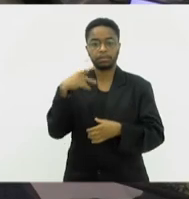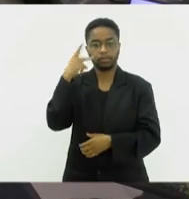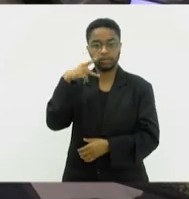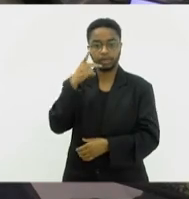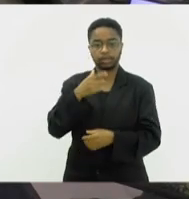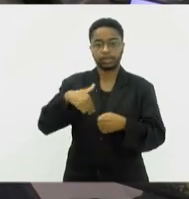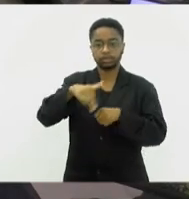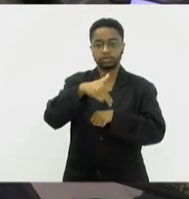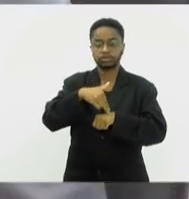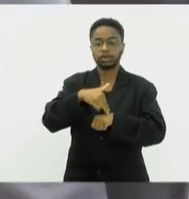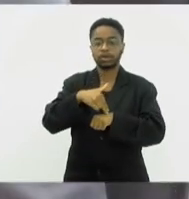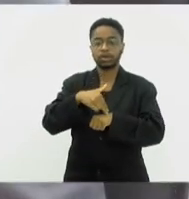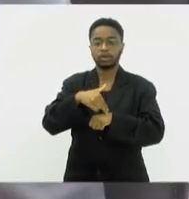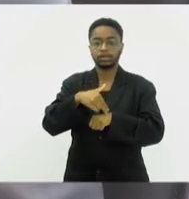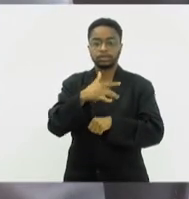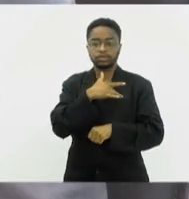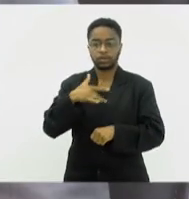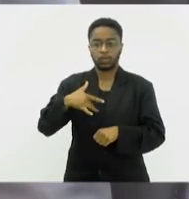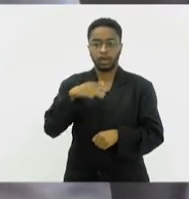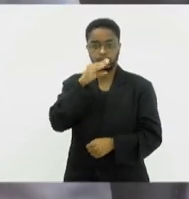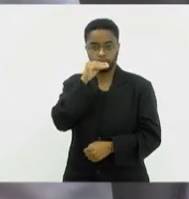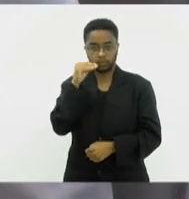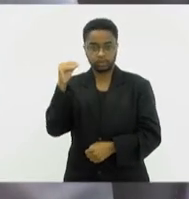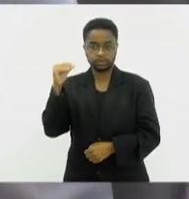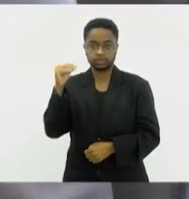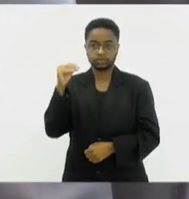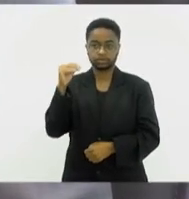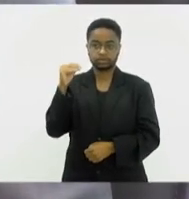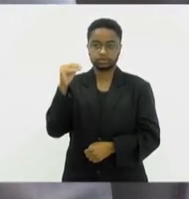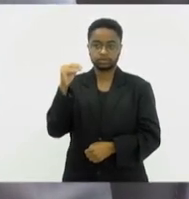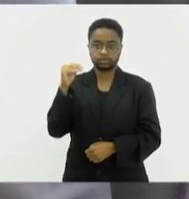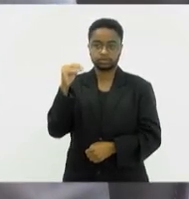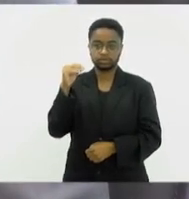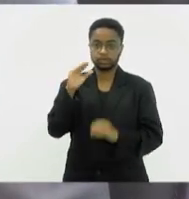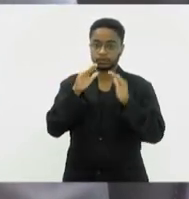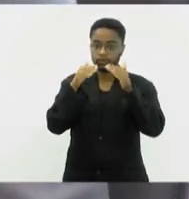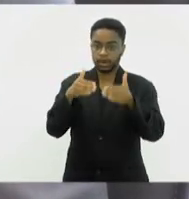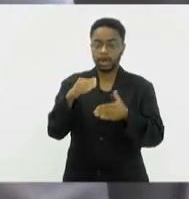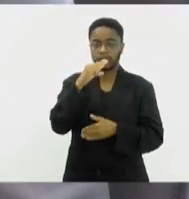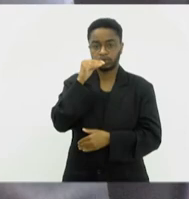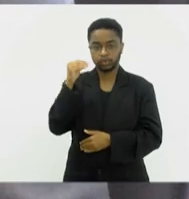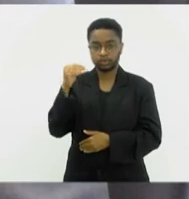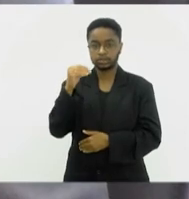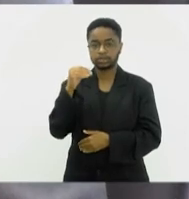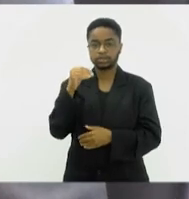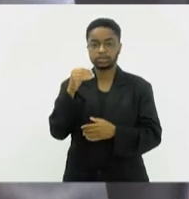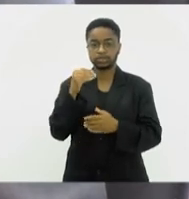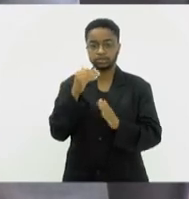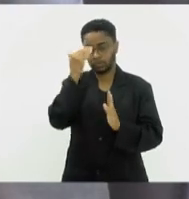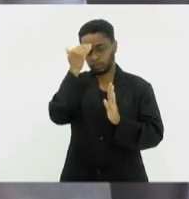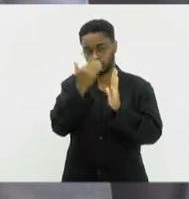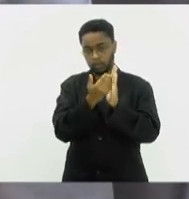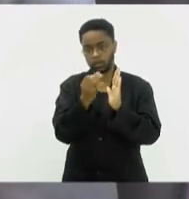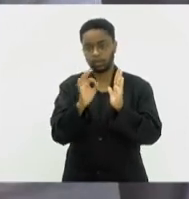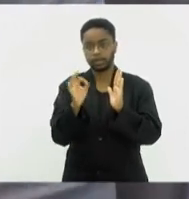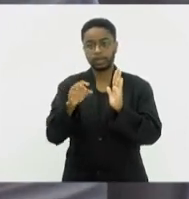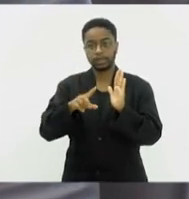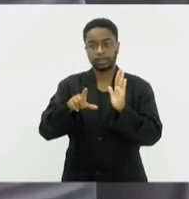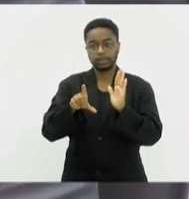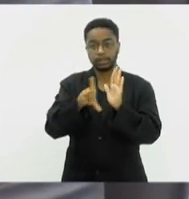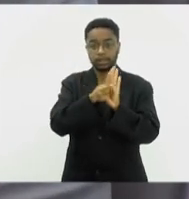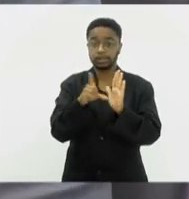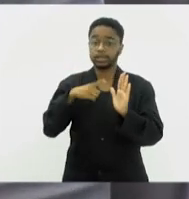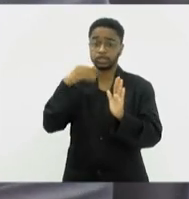da integração da saúde adolescente, né, para adolescentes em conflito com a lei, em regime de internação, ou seja, uma experiência